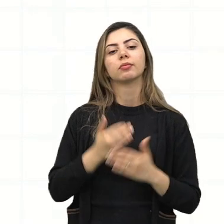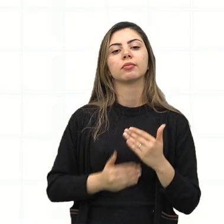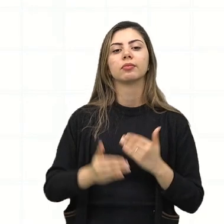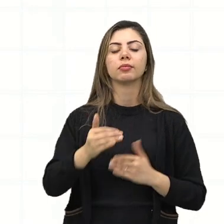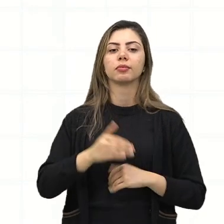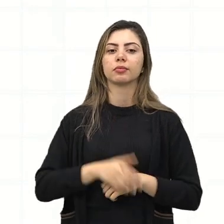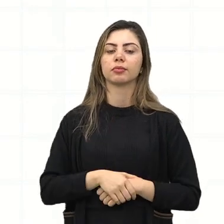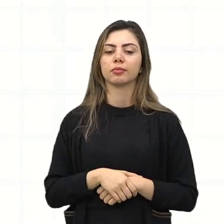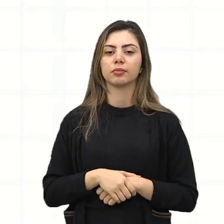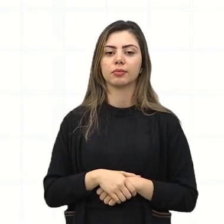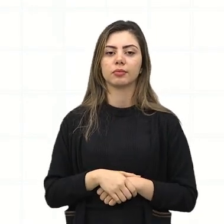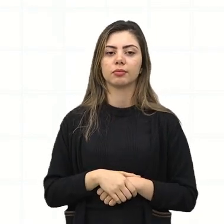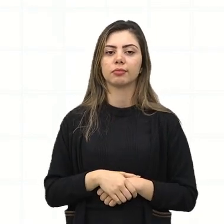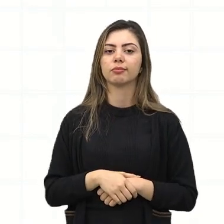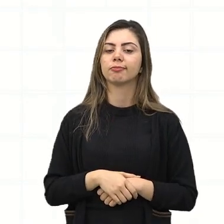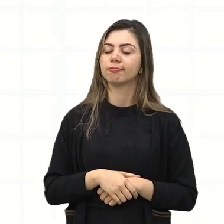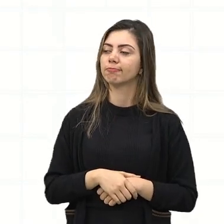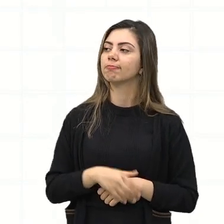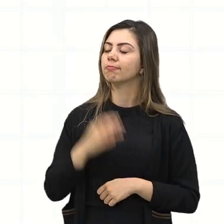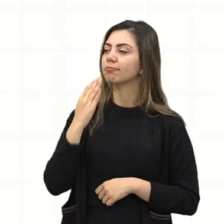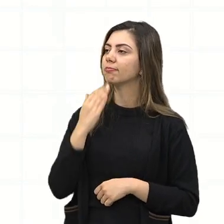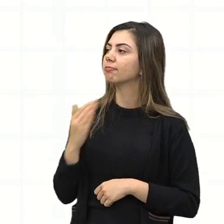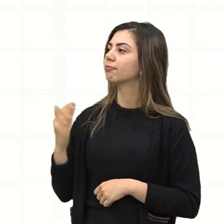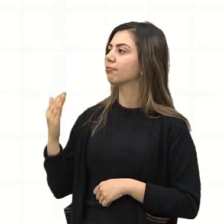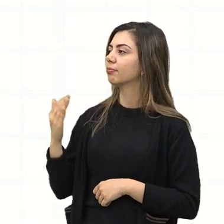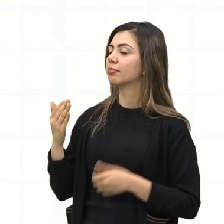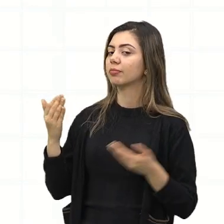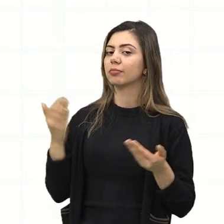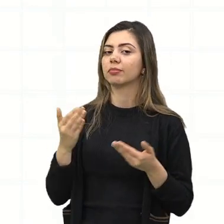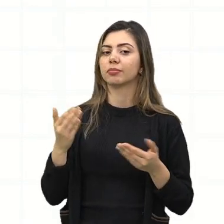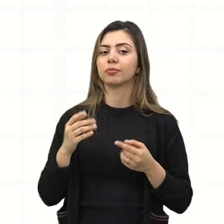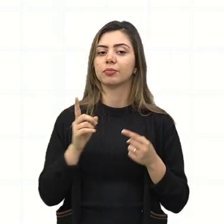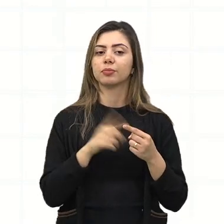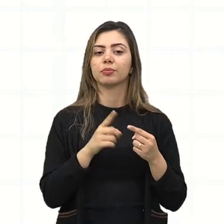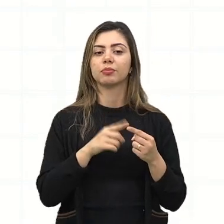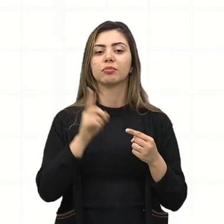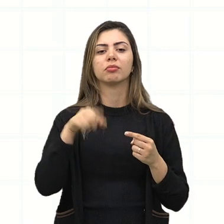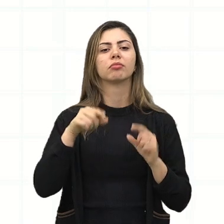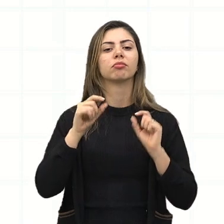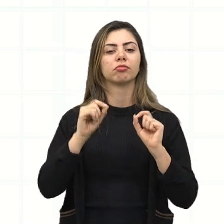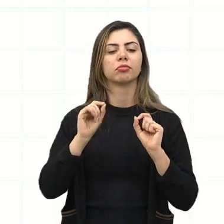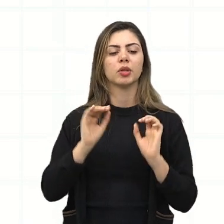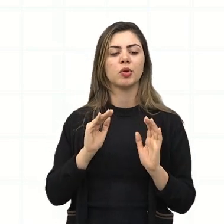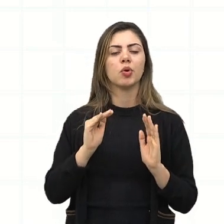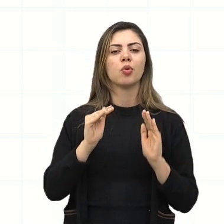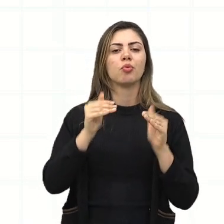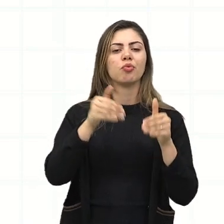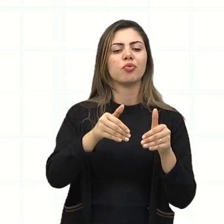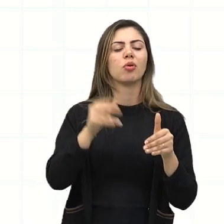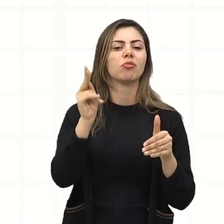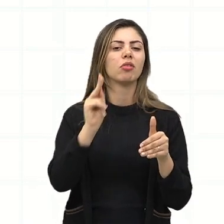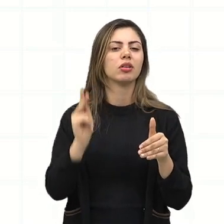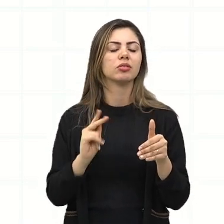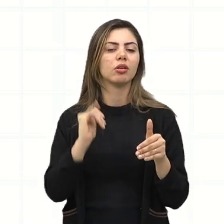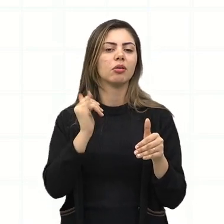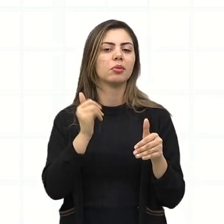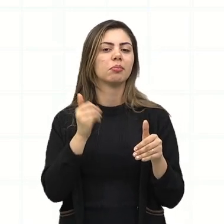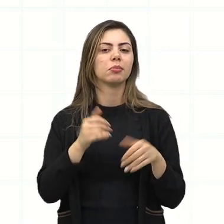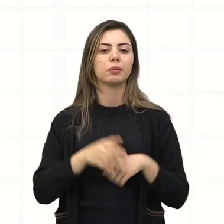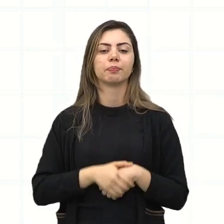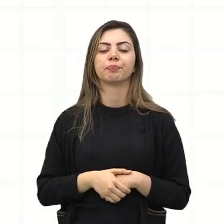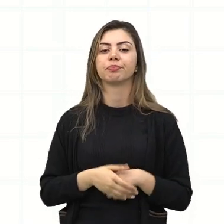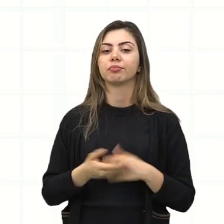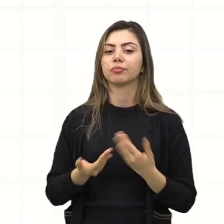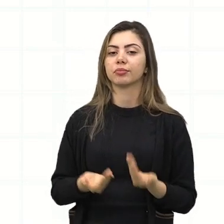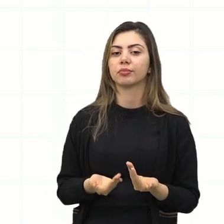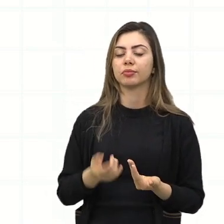Continuando, vamos lá começar com o foco da narrativa. O conceito é a